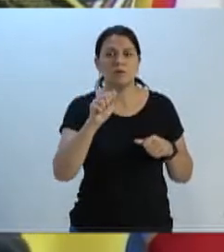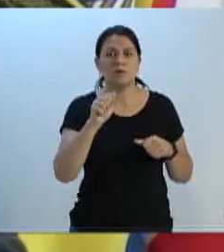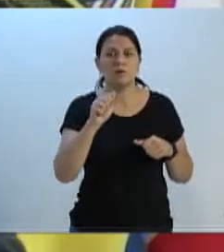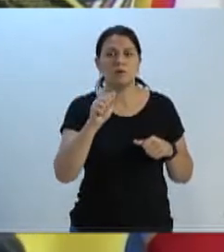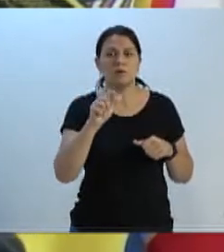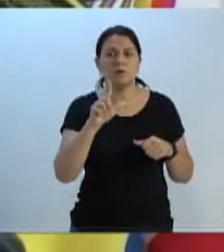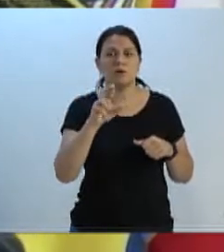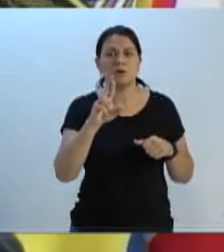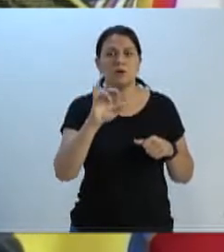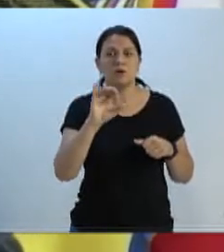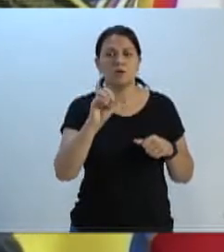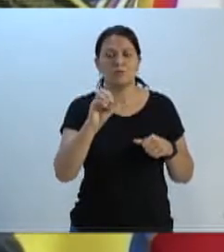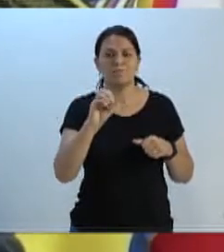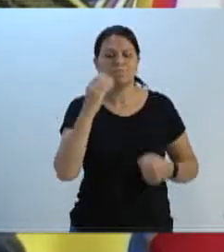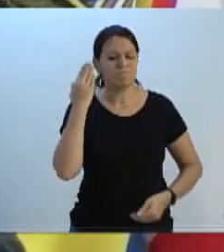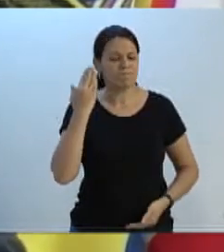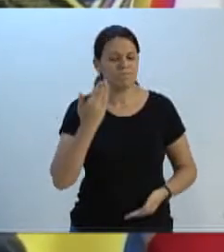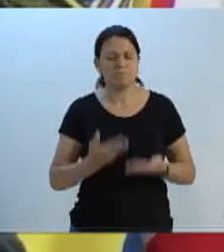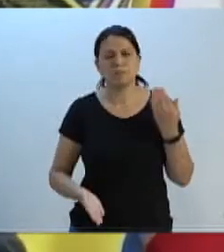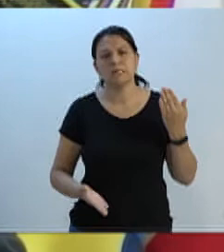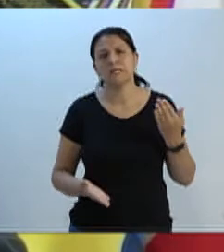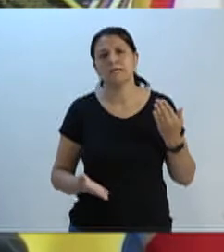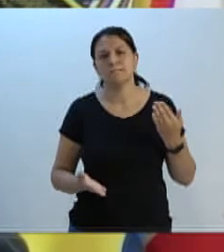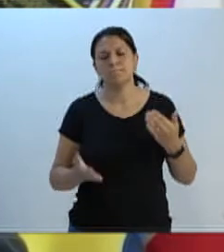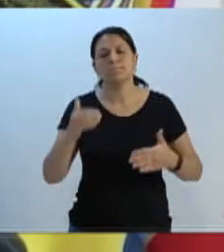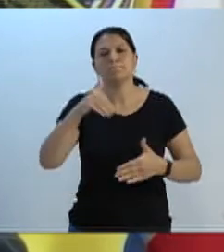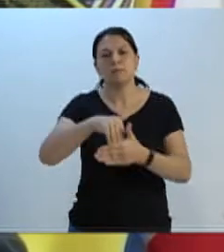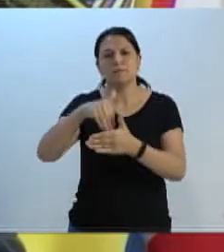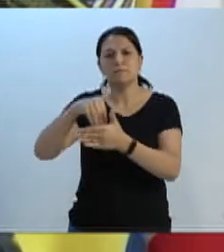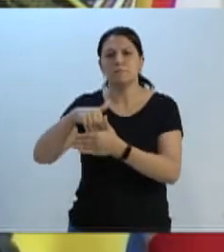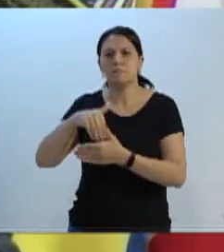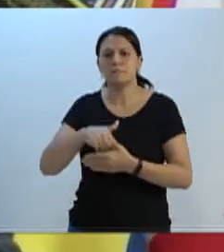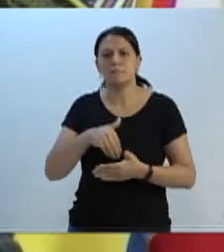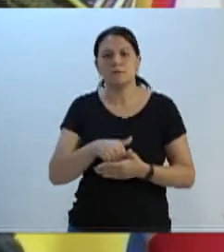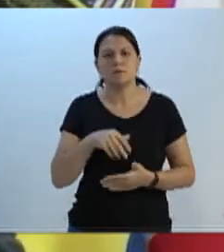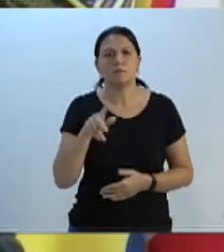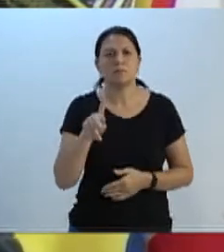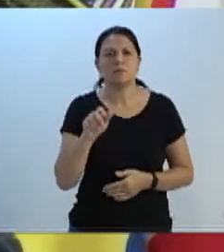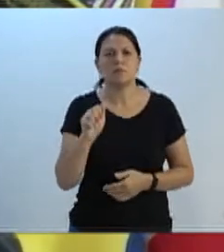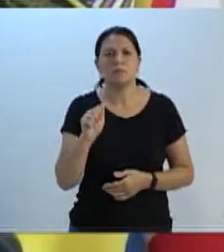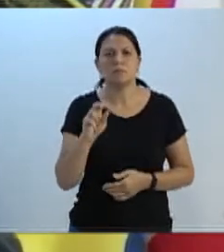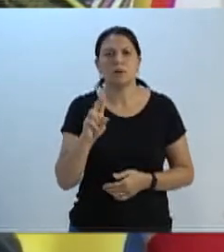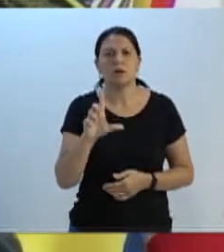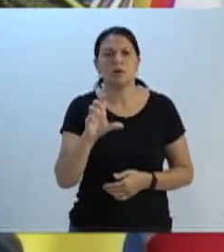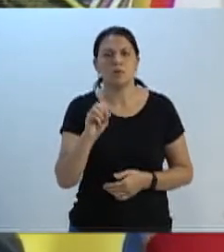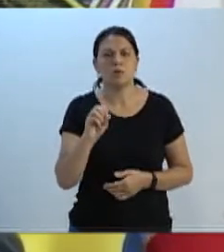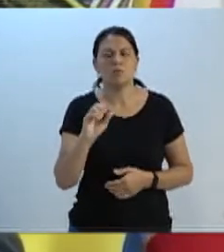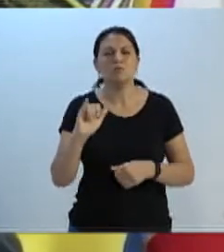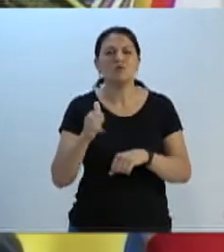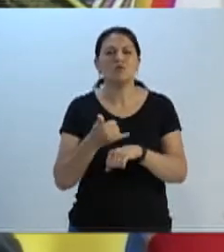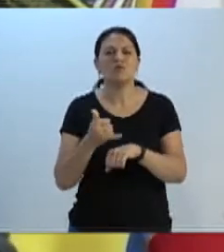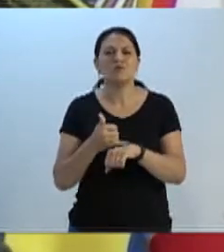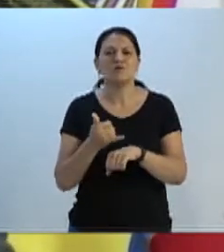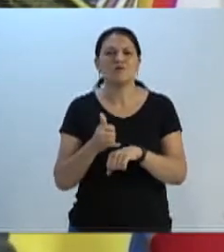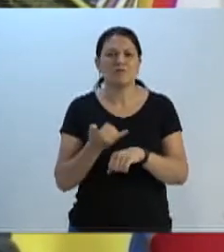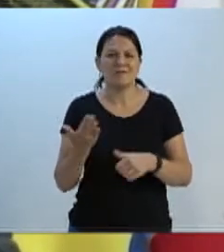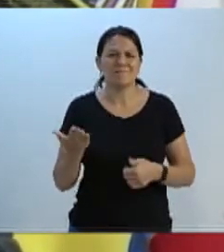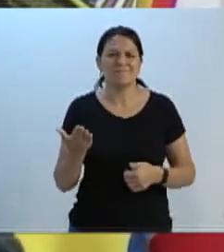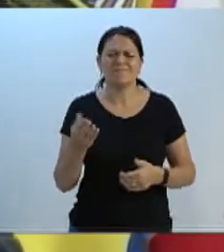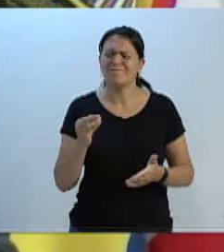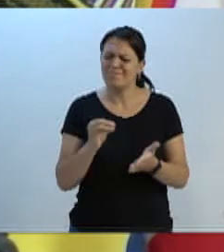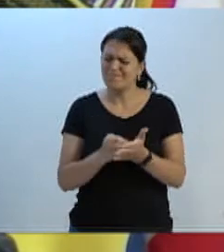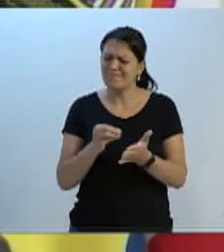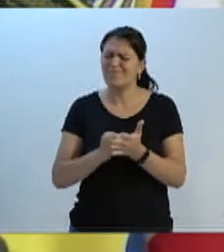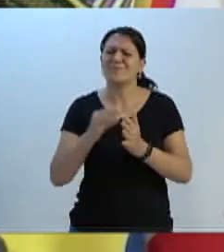perdeu, levou uma surra de voto para o Paulo Bauler de Joinville. Que injustiça!